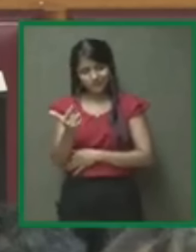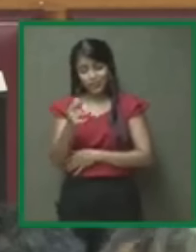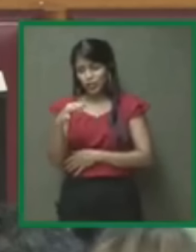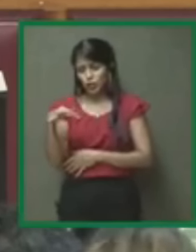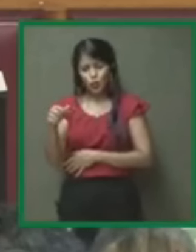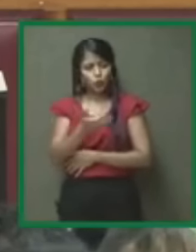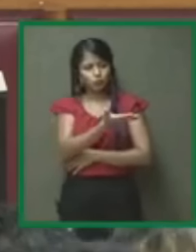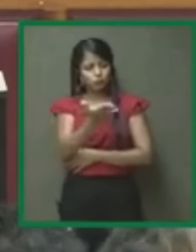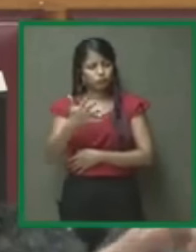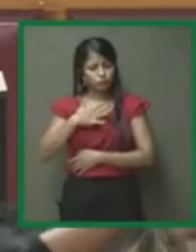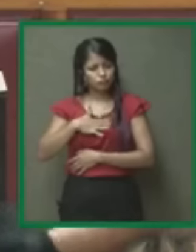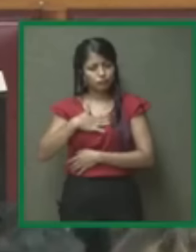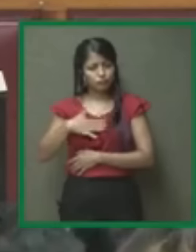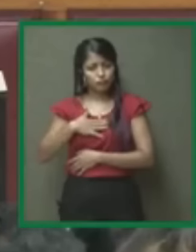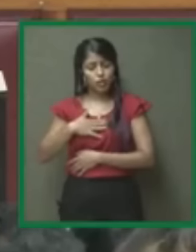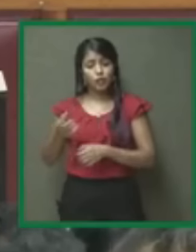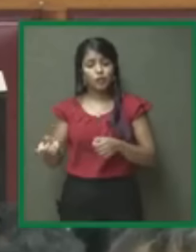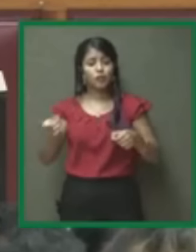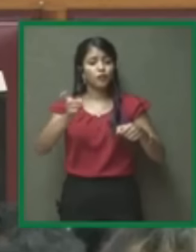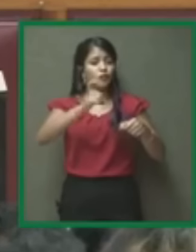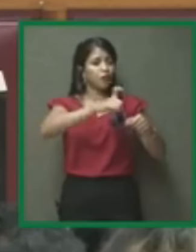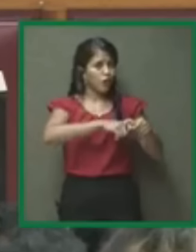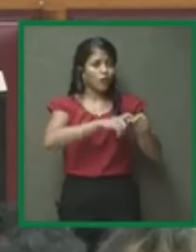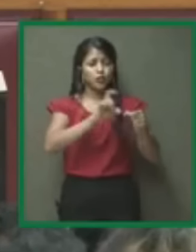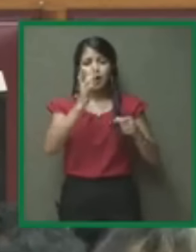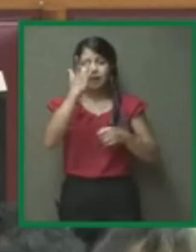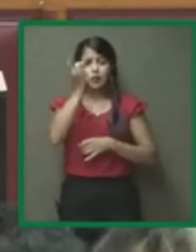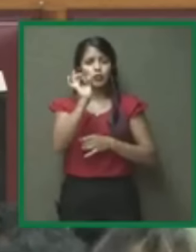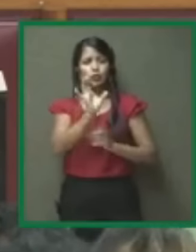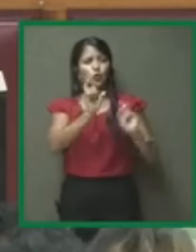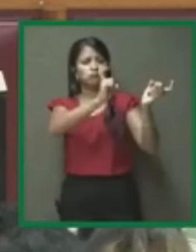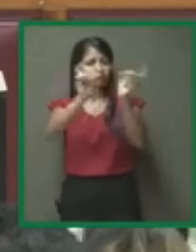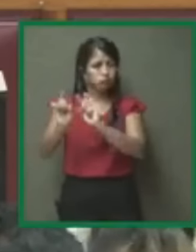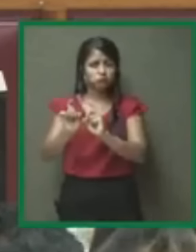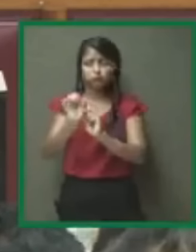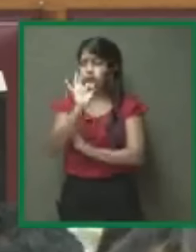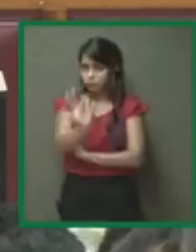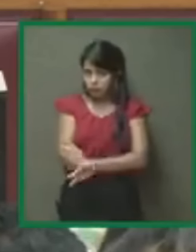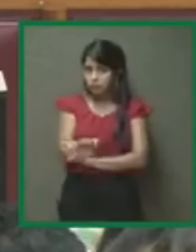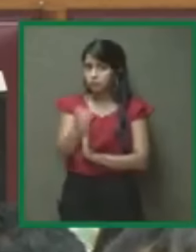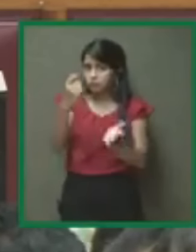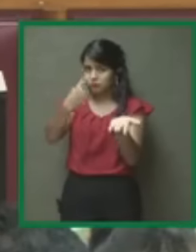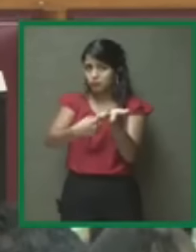todos descansem e retomemos os trabalhos já só com os debates. Perfeito?